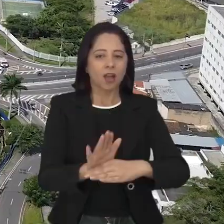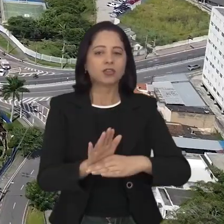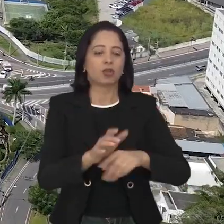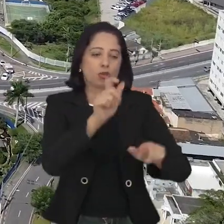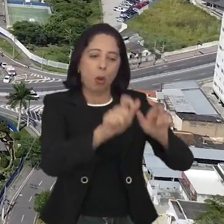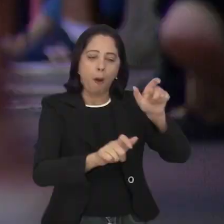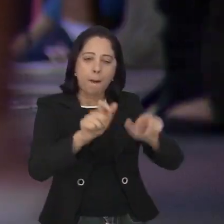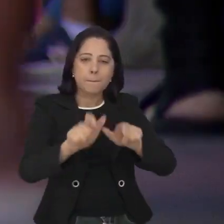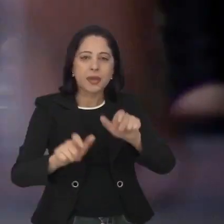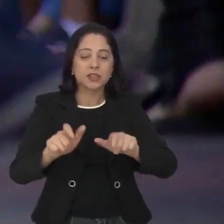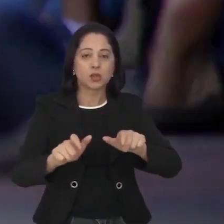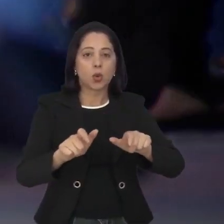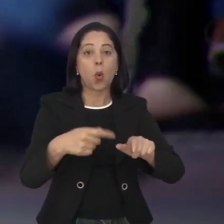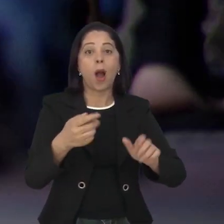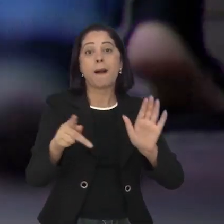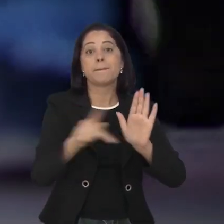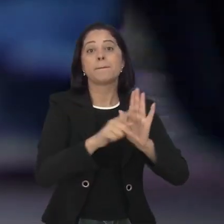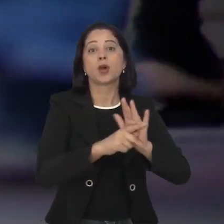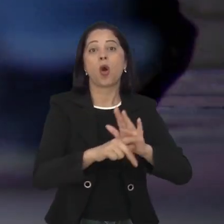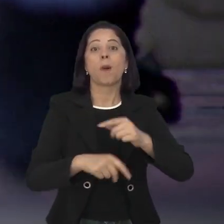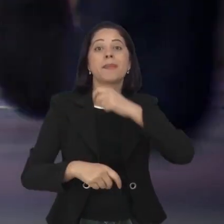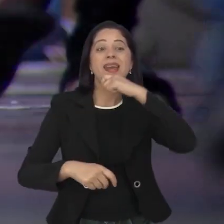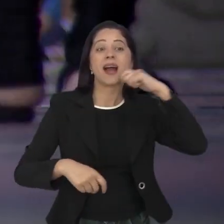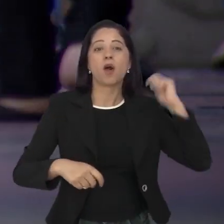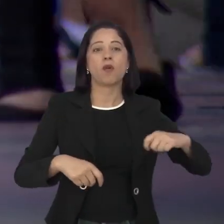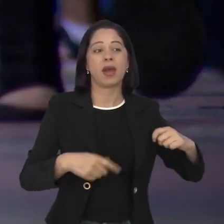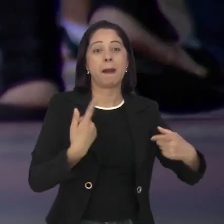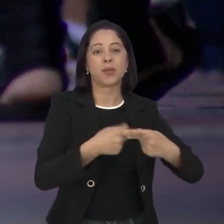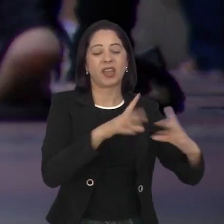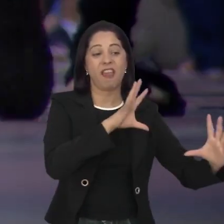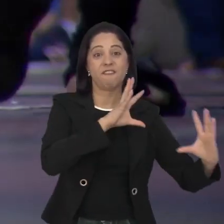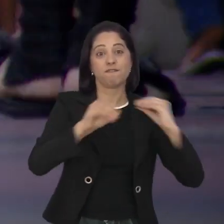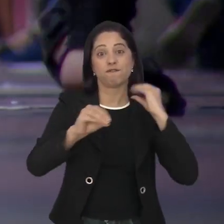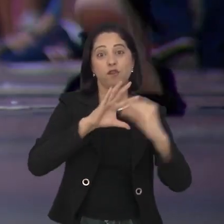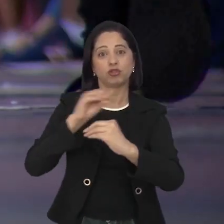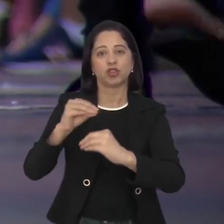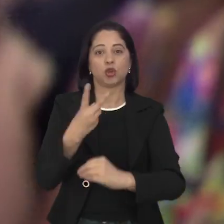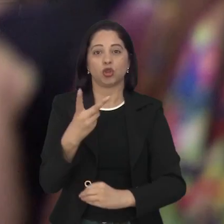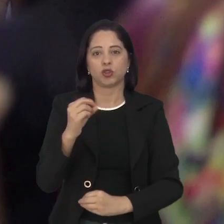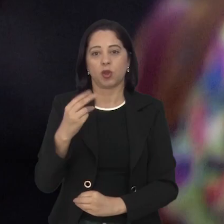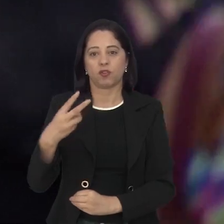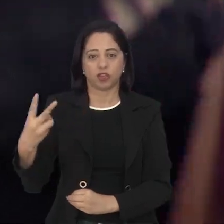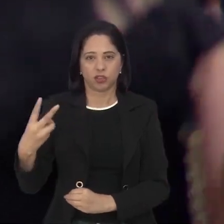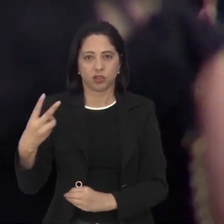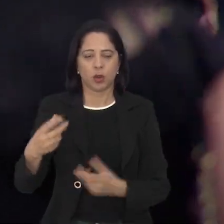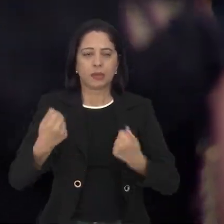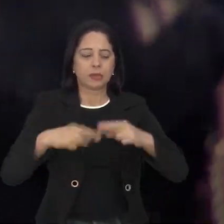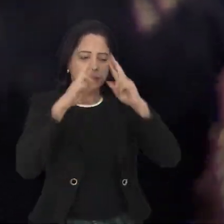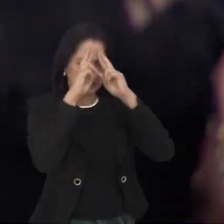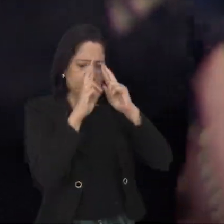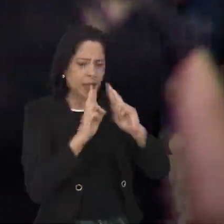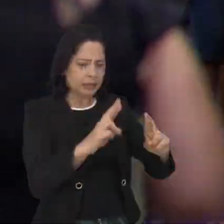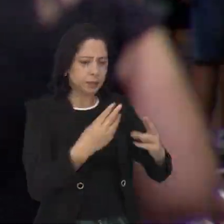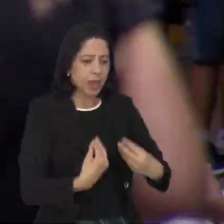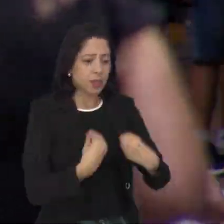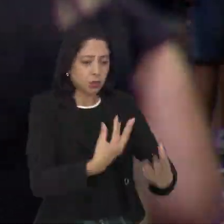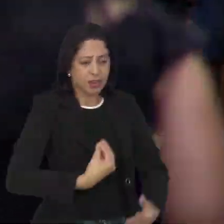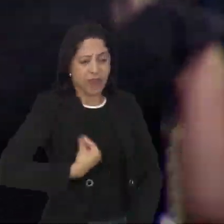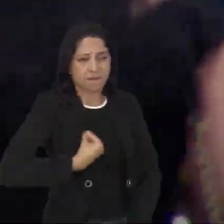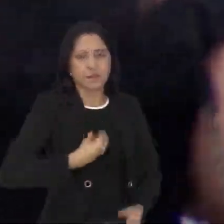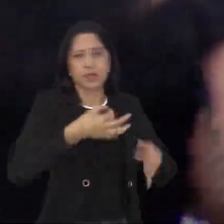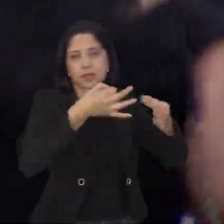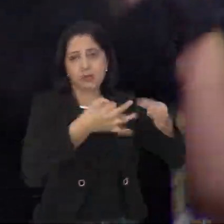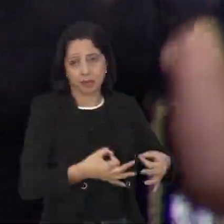ajuda humanitária recebendo ucranianos que fugiram da Guerra em 2022 o respeito às condições básicas de